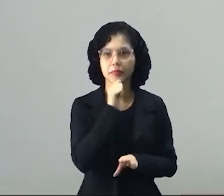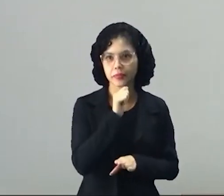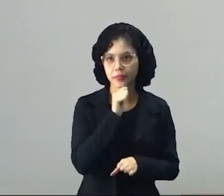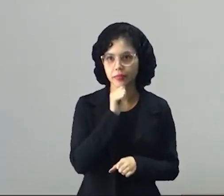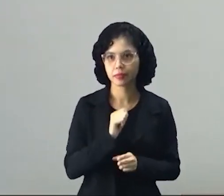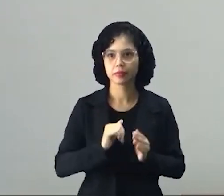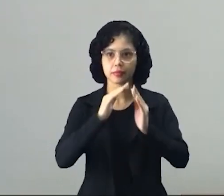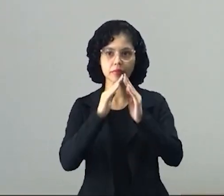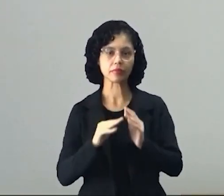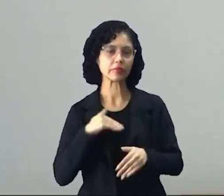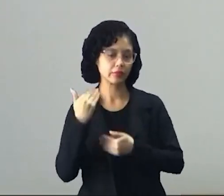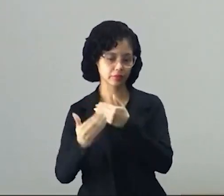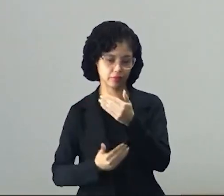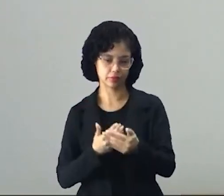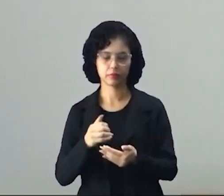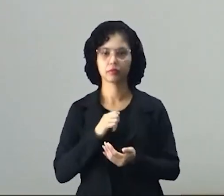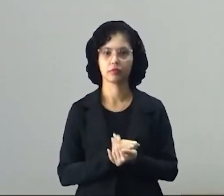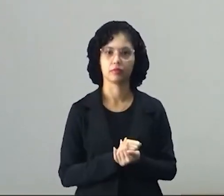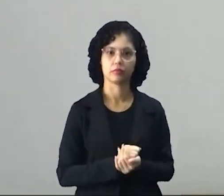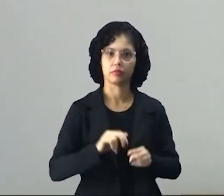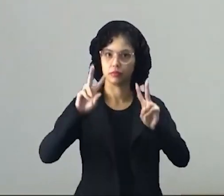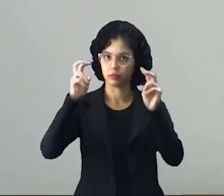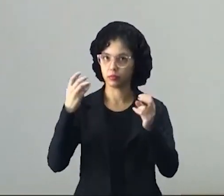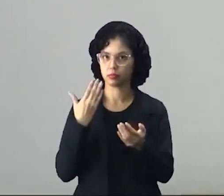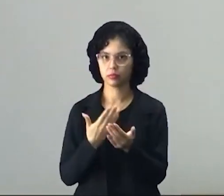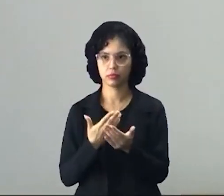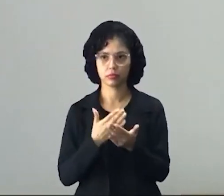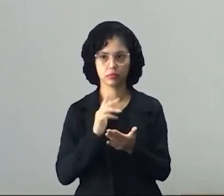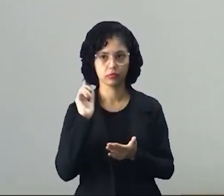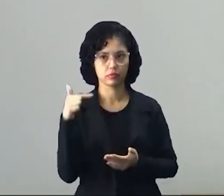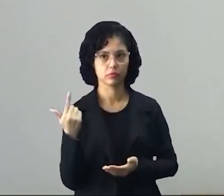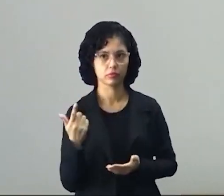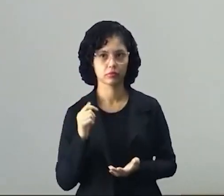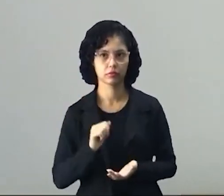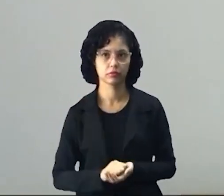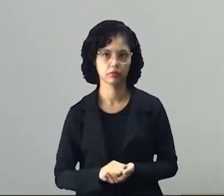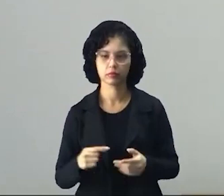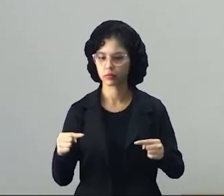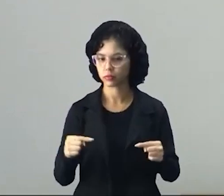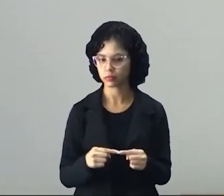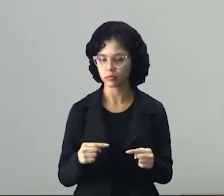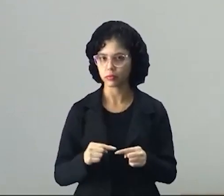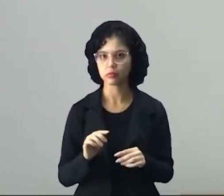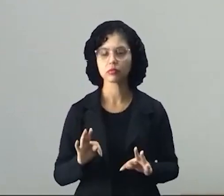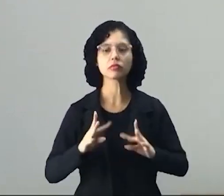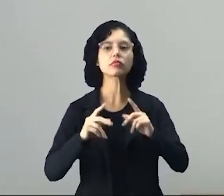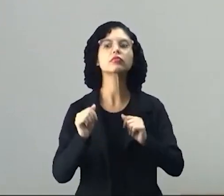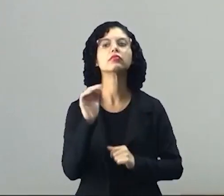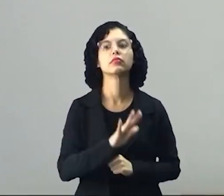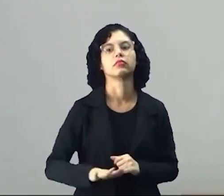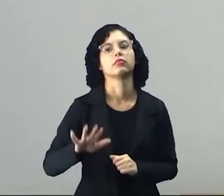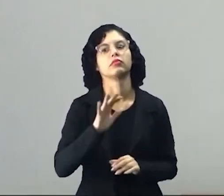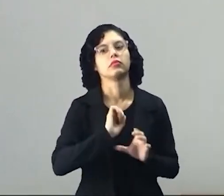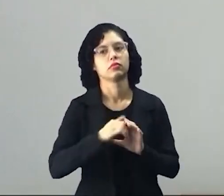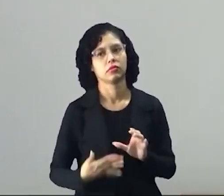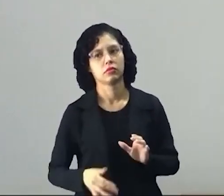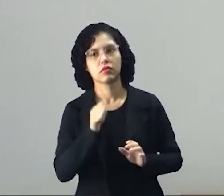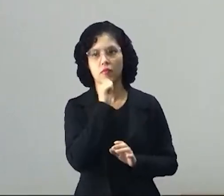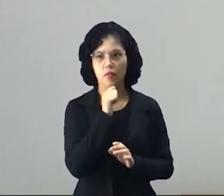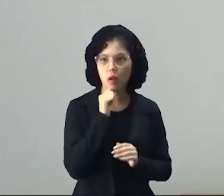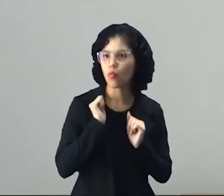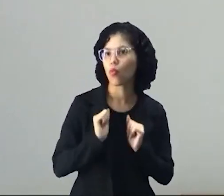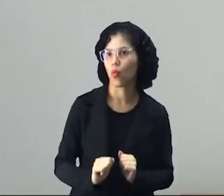se adaptou ao longo da evolução, que é um tema da nossa próxima aula. Mas, combinando todas as características, a gente pode